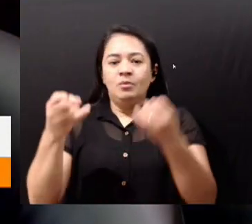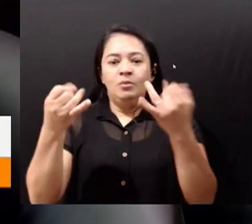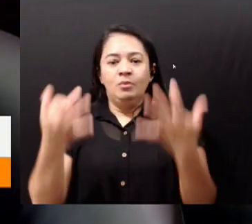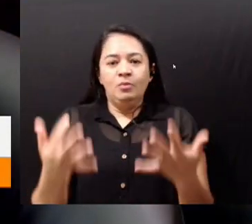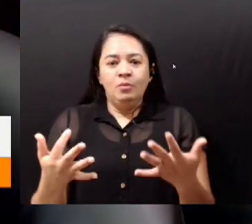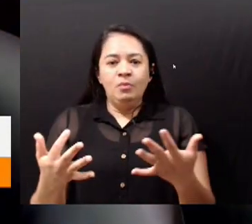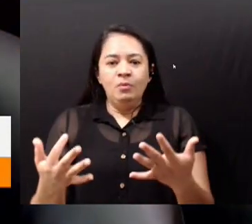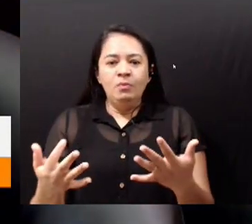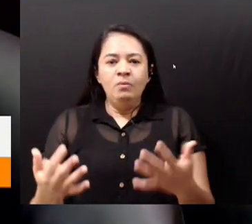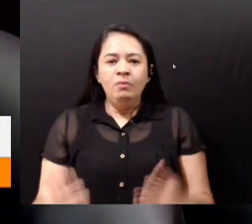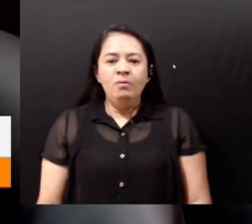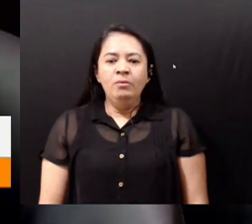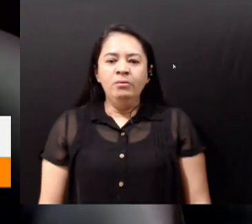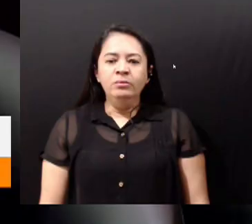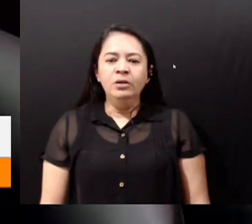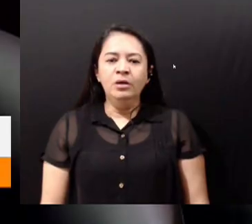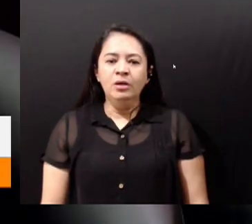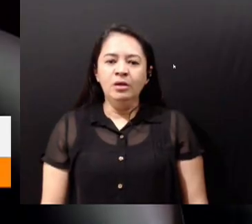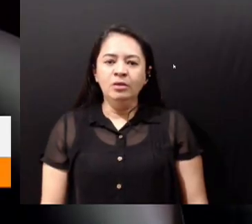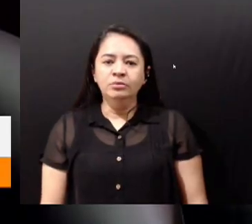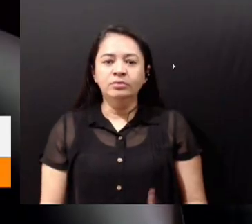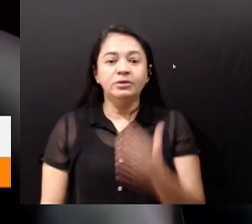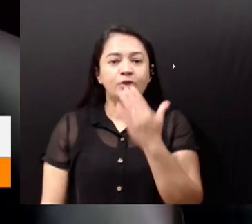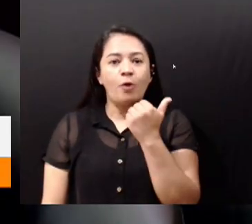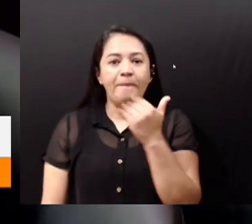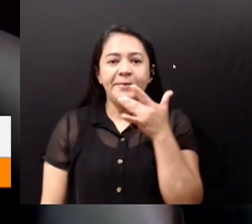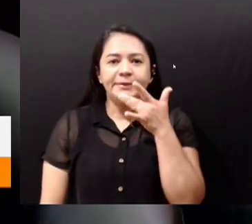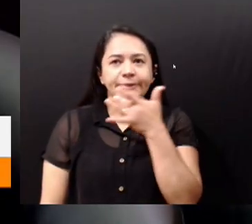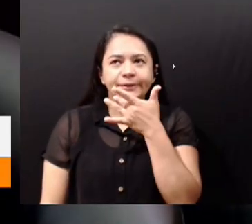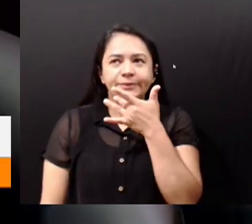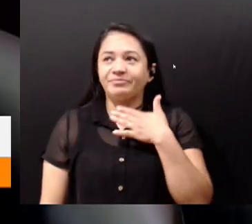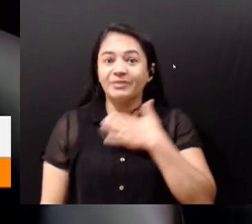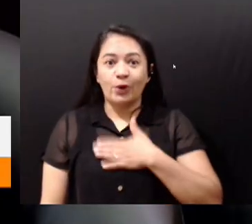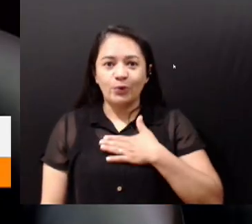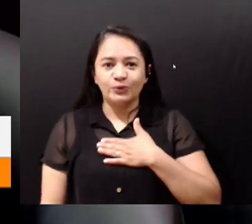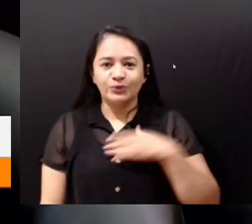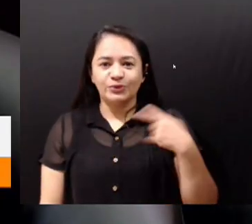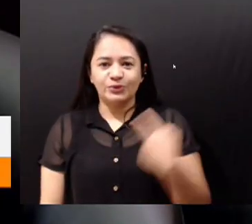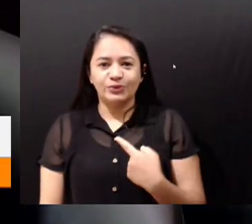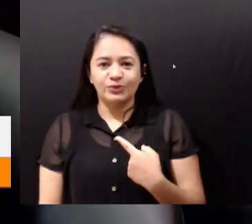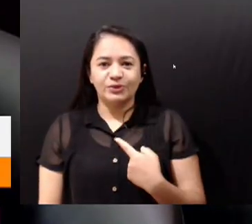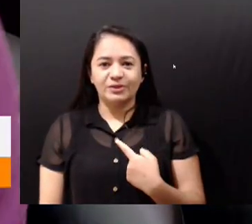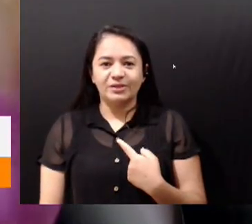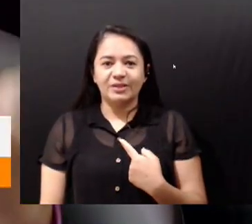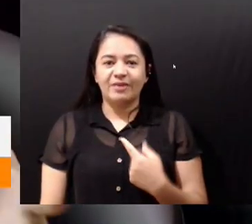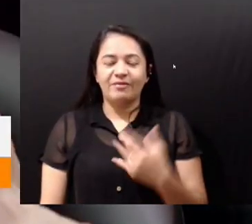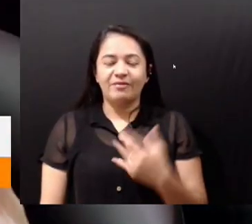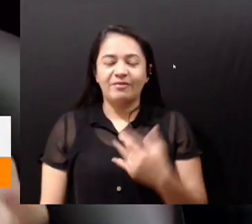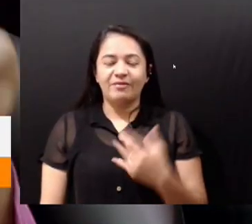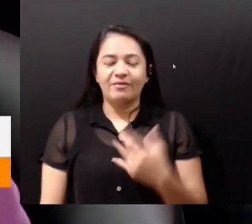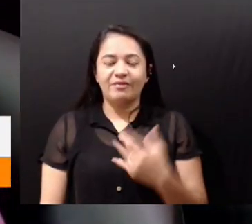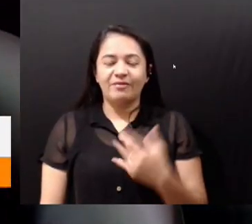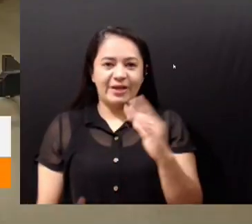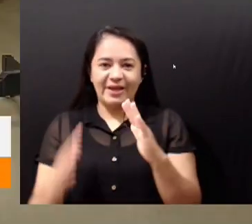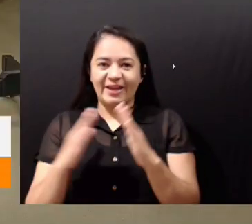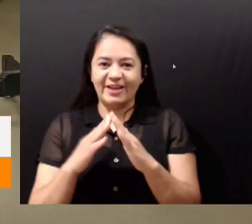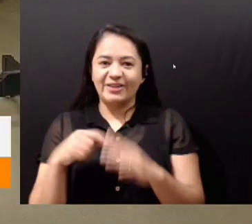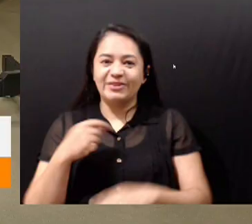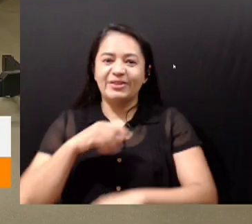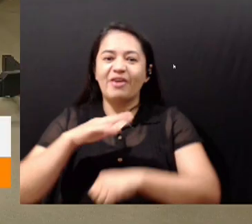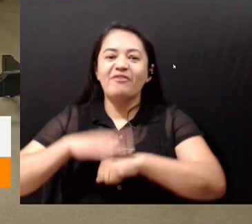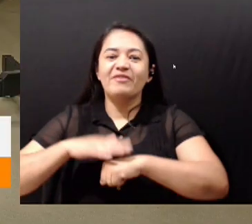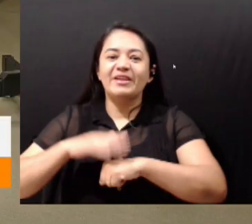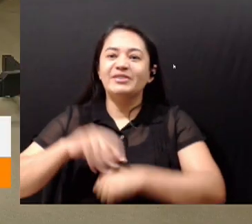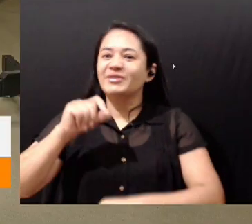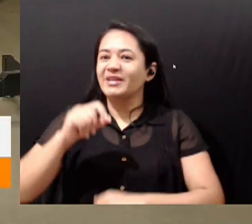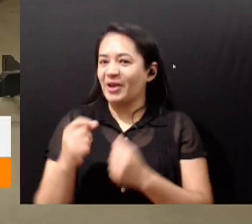falou, comer é prazeroso, né? Sim. Então a gente vai receber uma pessoa na nossa casa, a gente vai fazer o quê? Comida. A